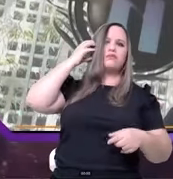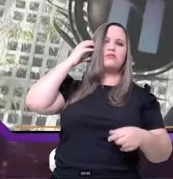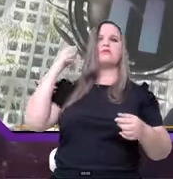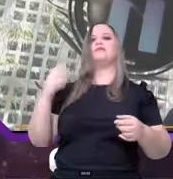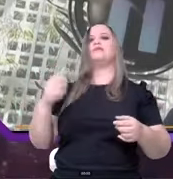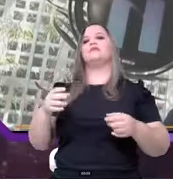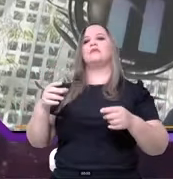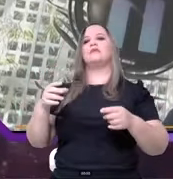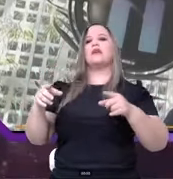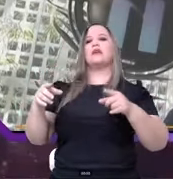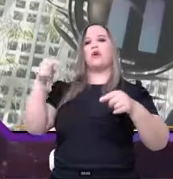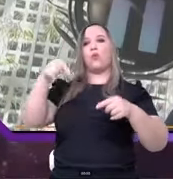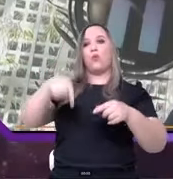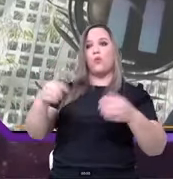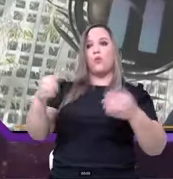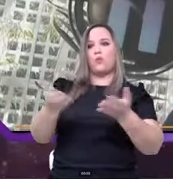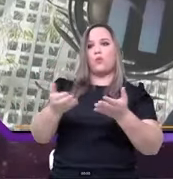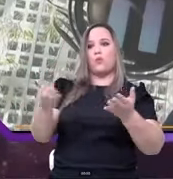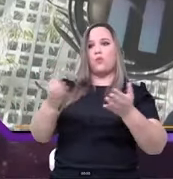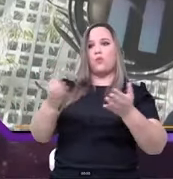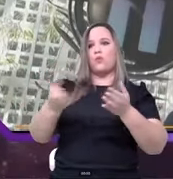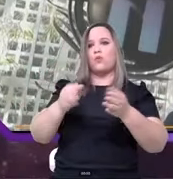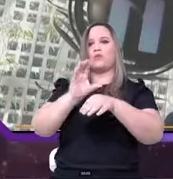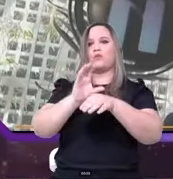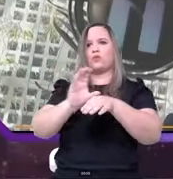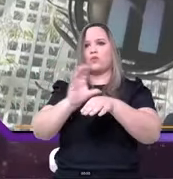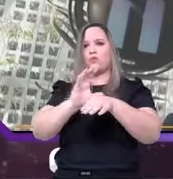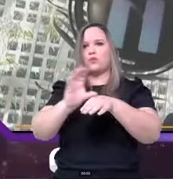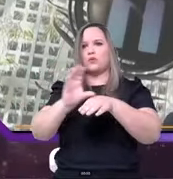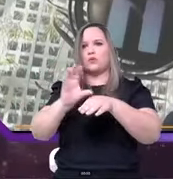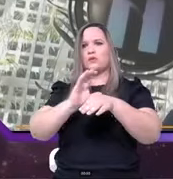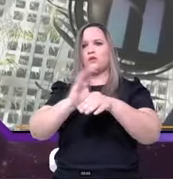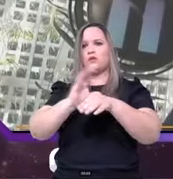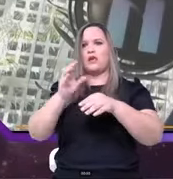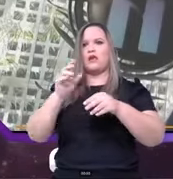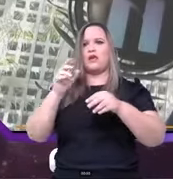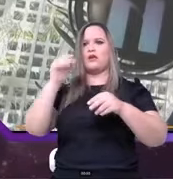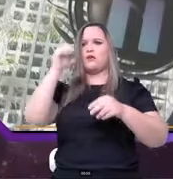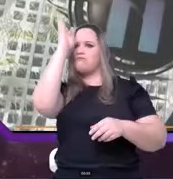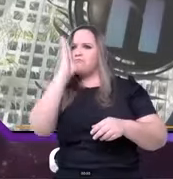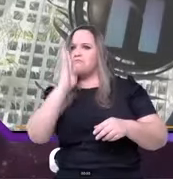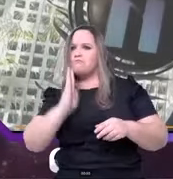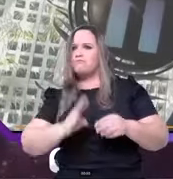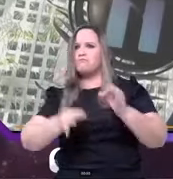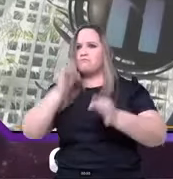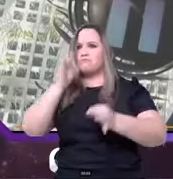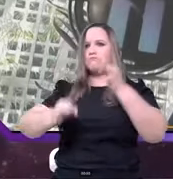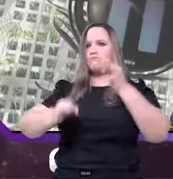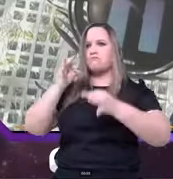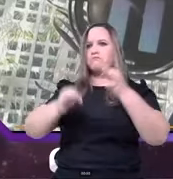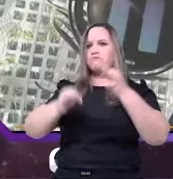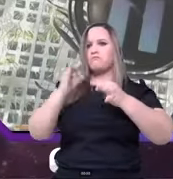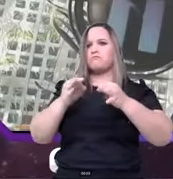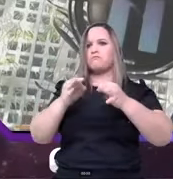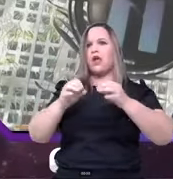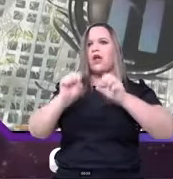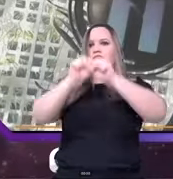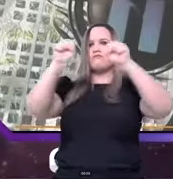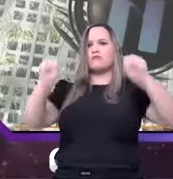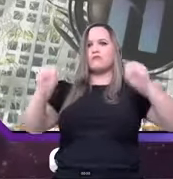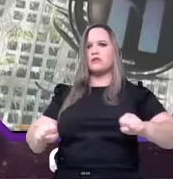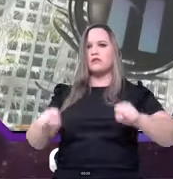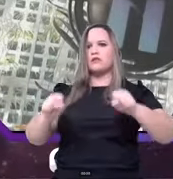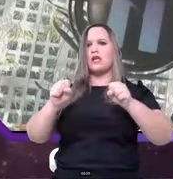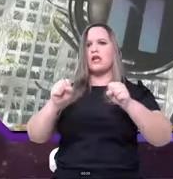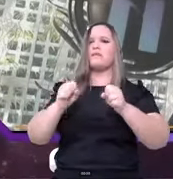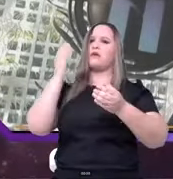função de coordenador da iniciativa do Conselho Nacional de Justiça de apoio à implantação ao Sistema de Processo Judicial